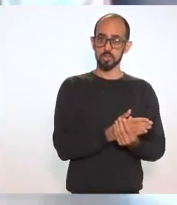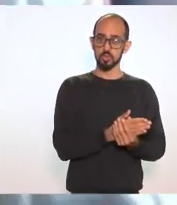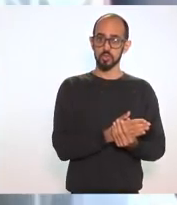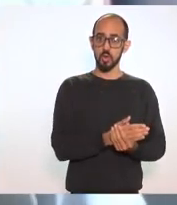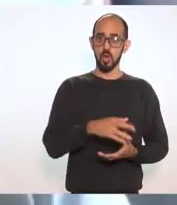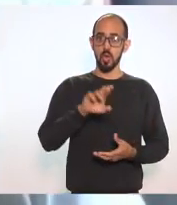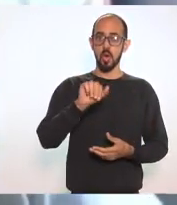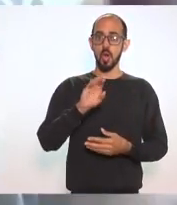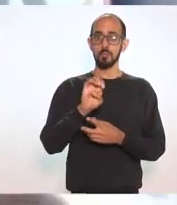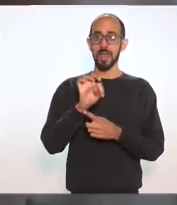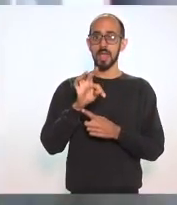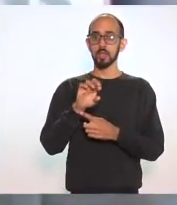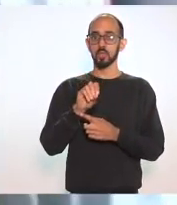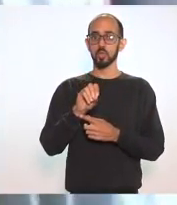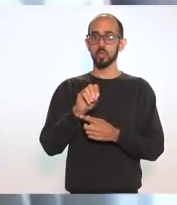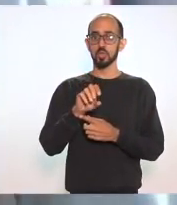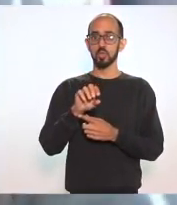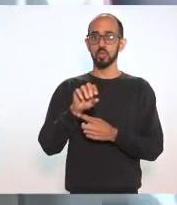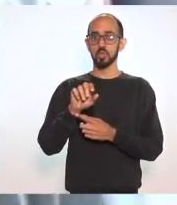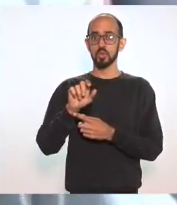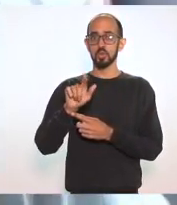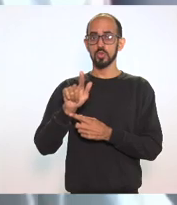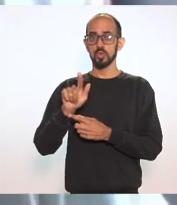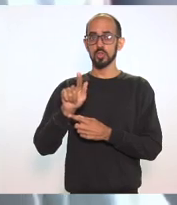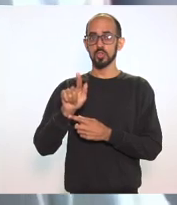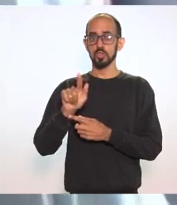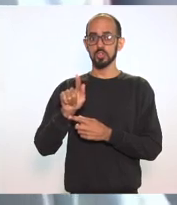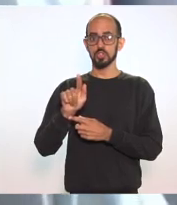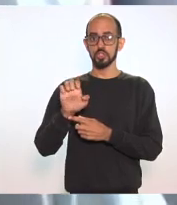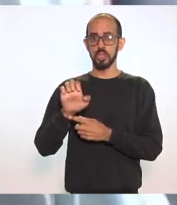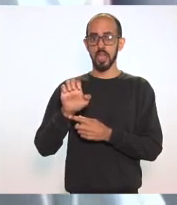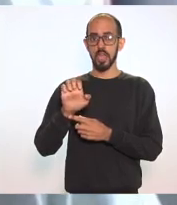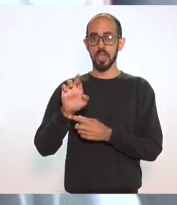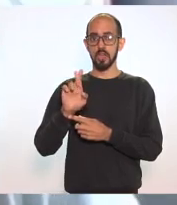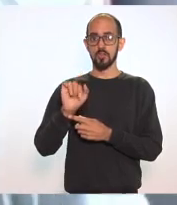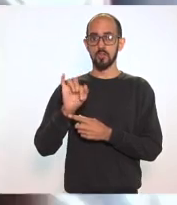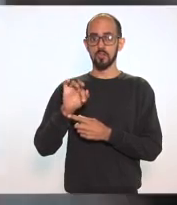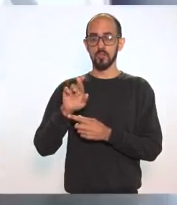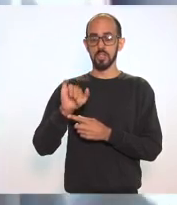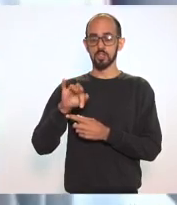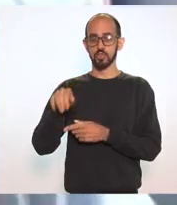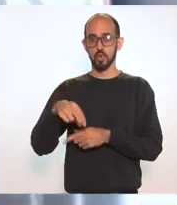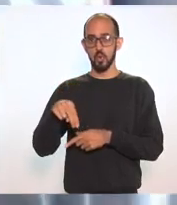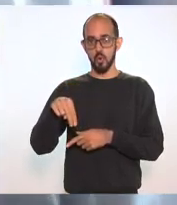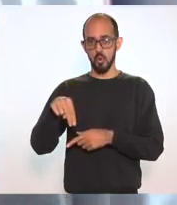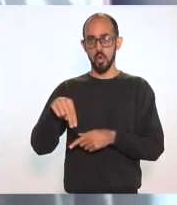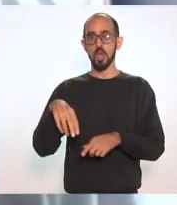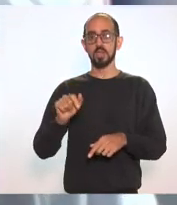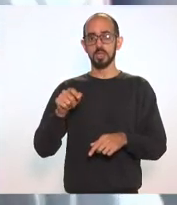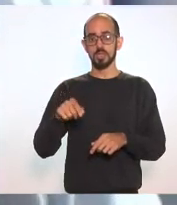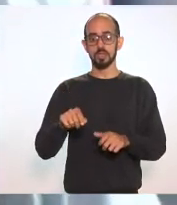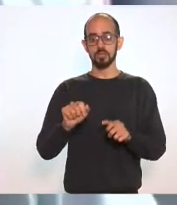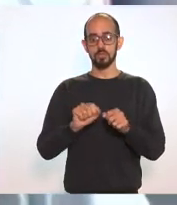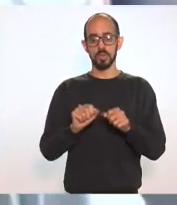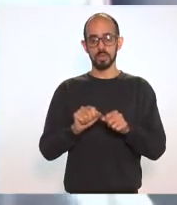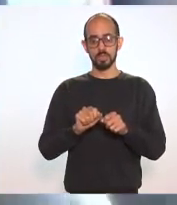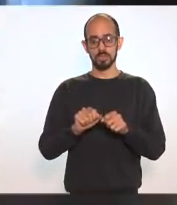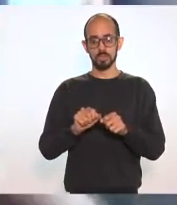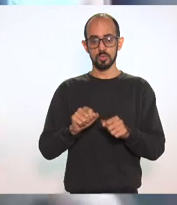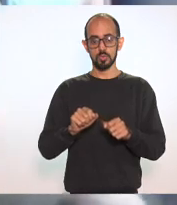que lá atrás matavam crianças para oferecer ao Baal e outras